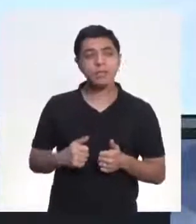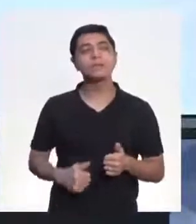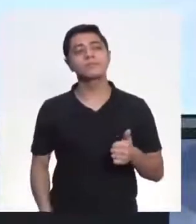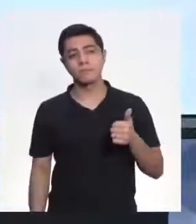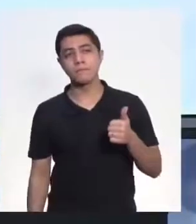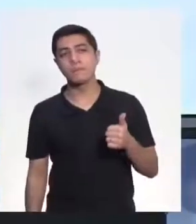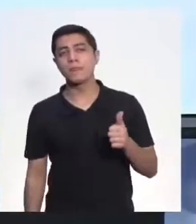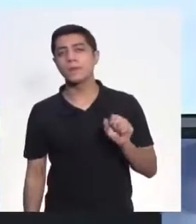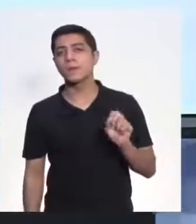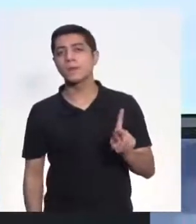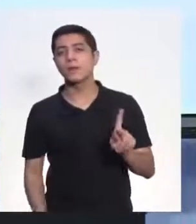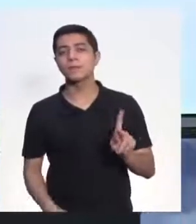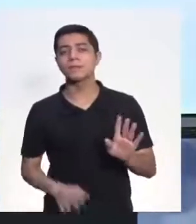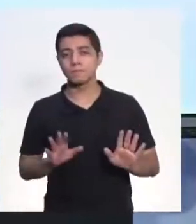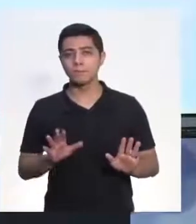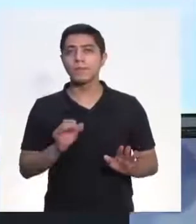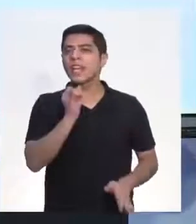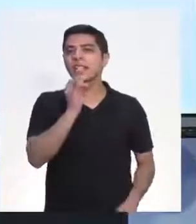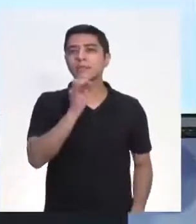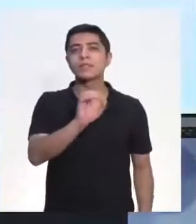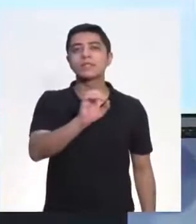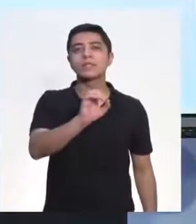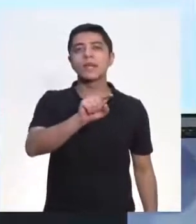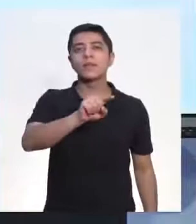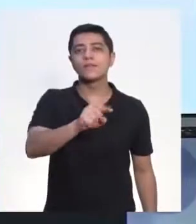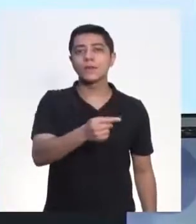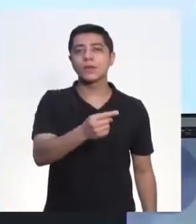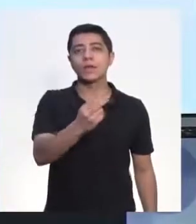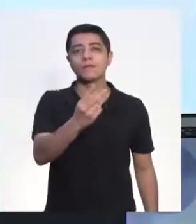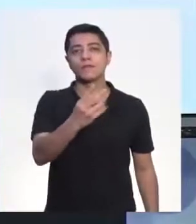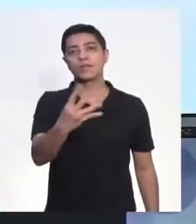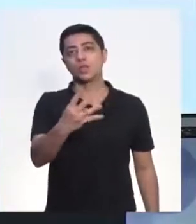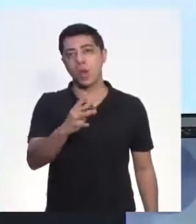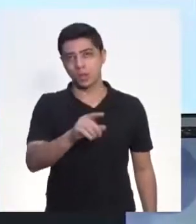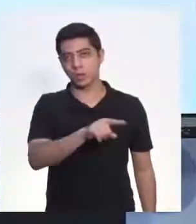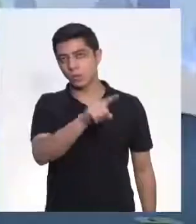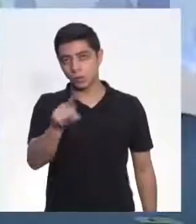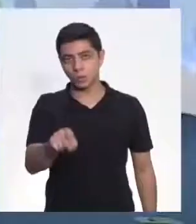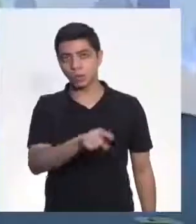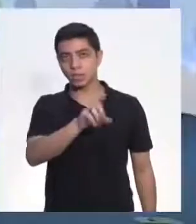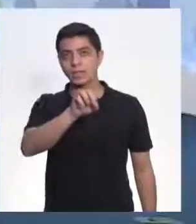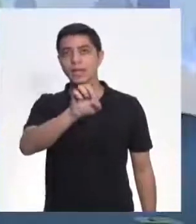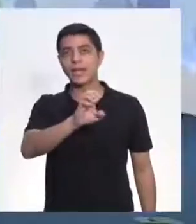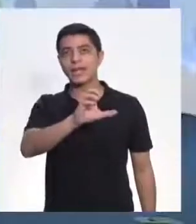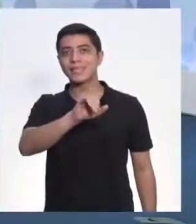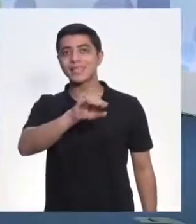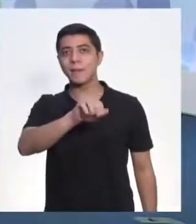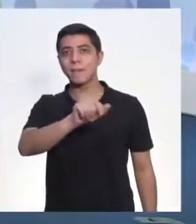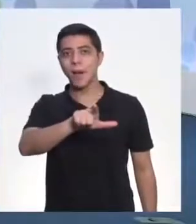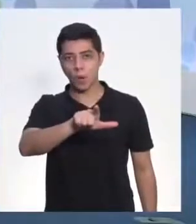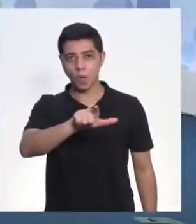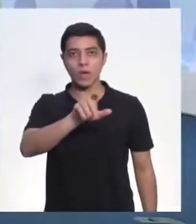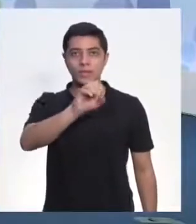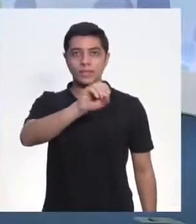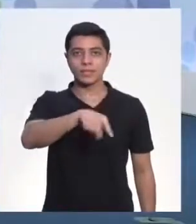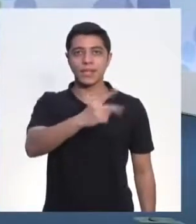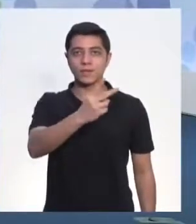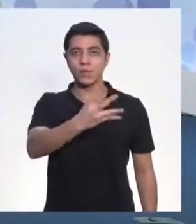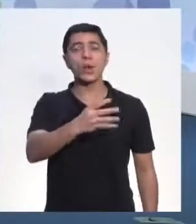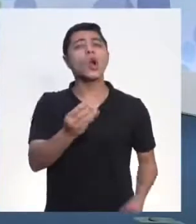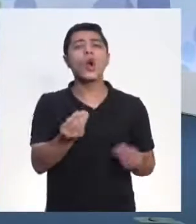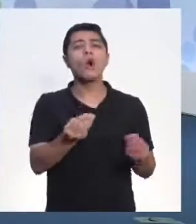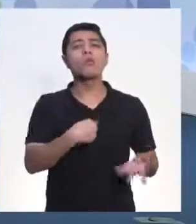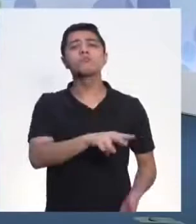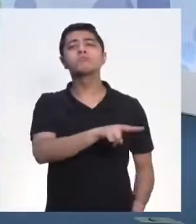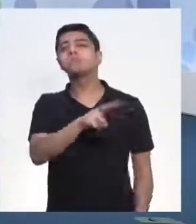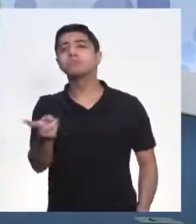do 0,24, por exemplo, pegando no ou anterior? Na próxima, mas pode ser. Uma das formas,